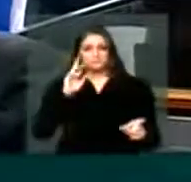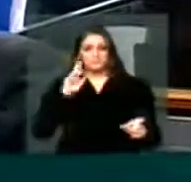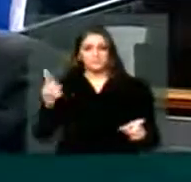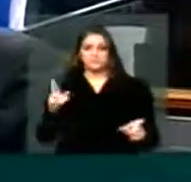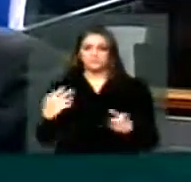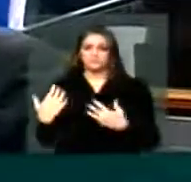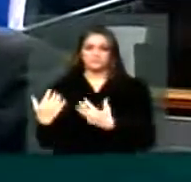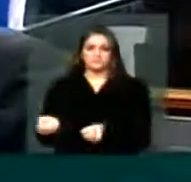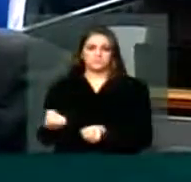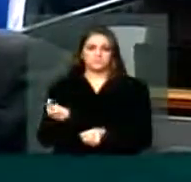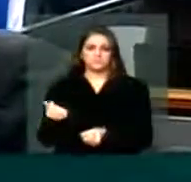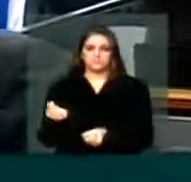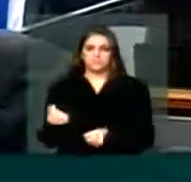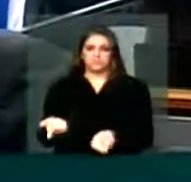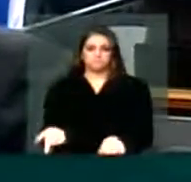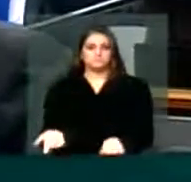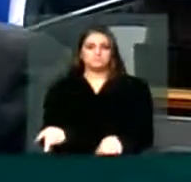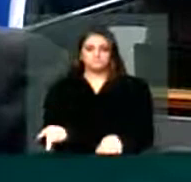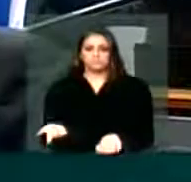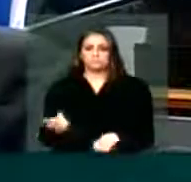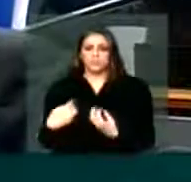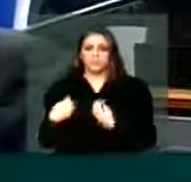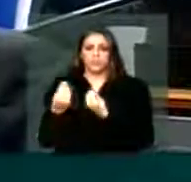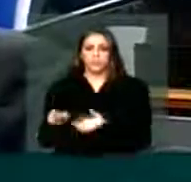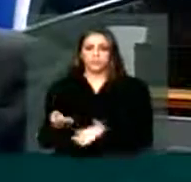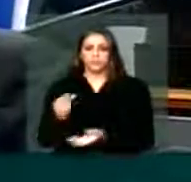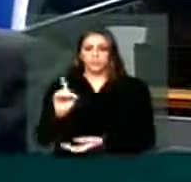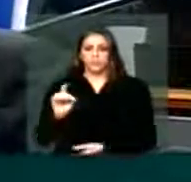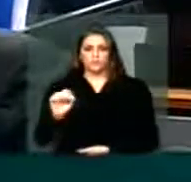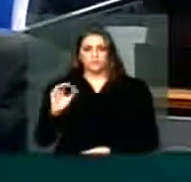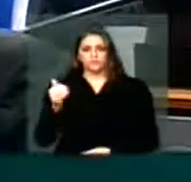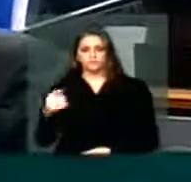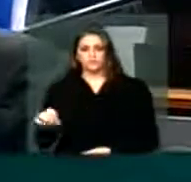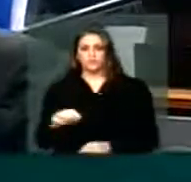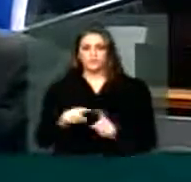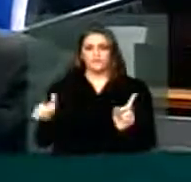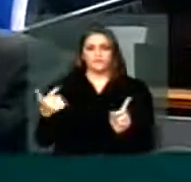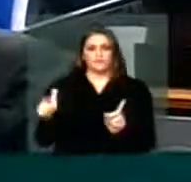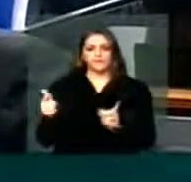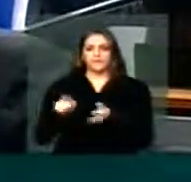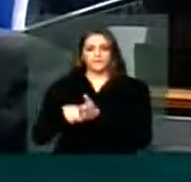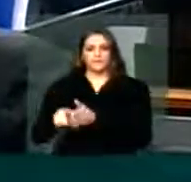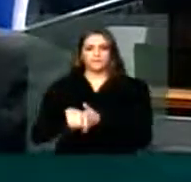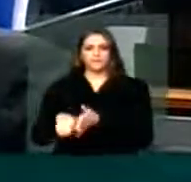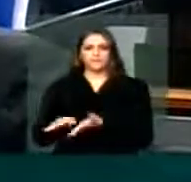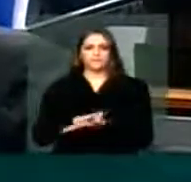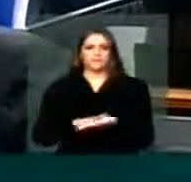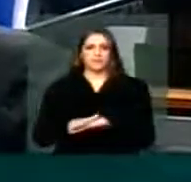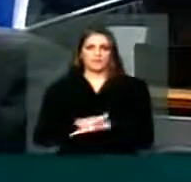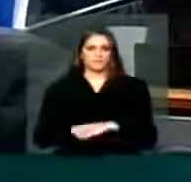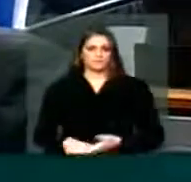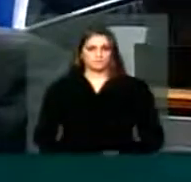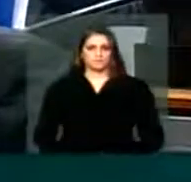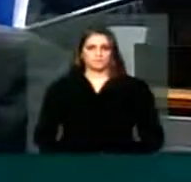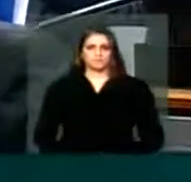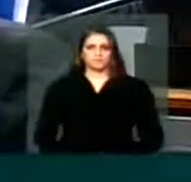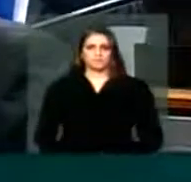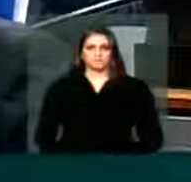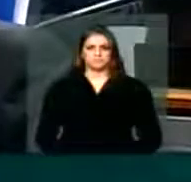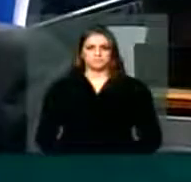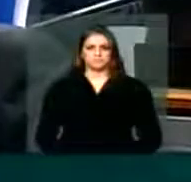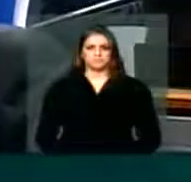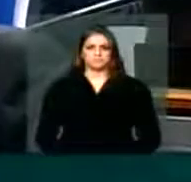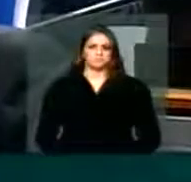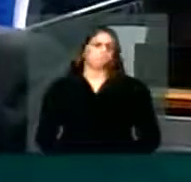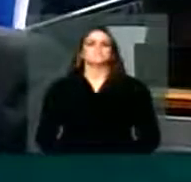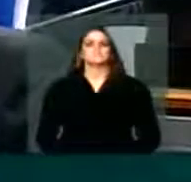doações da Camargo Corrêa e nem por isso não é foram escolhidos para ser investigado é a